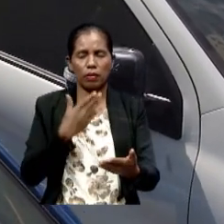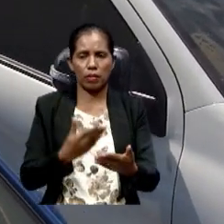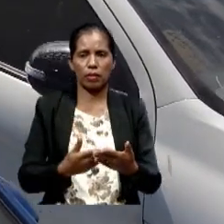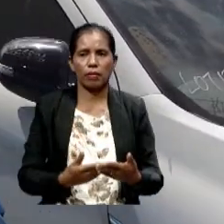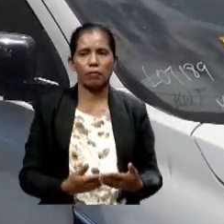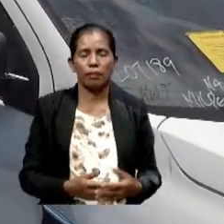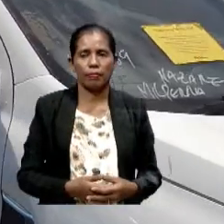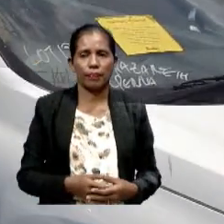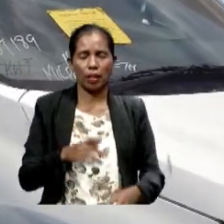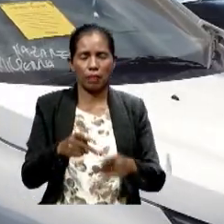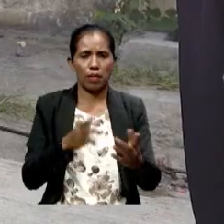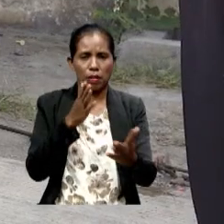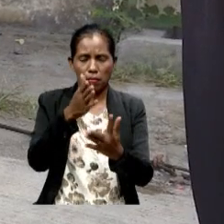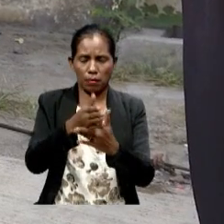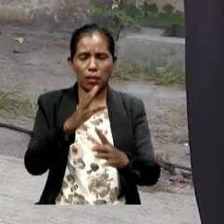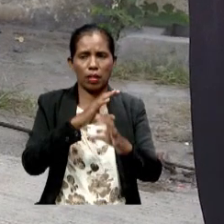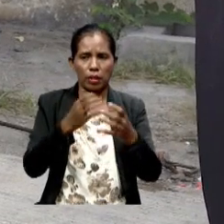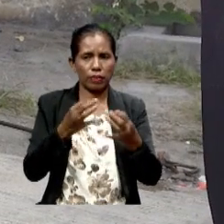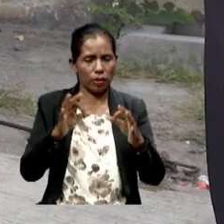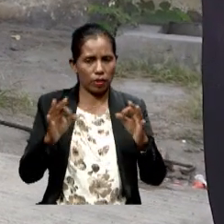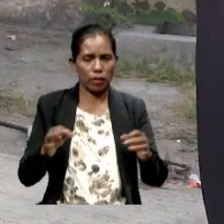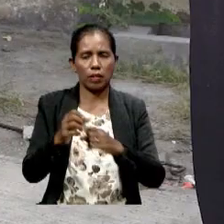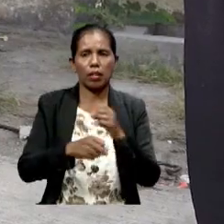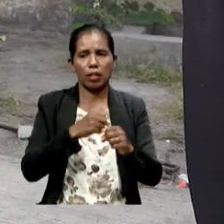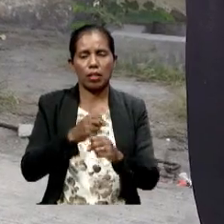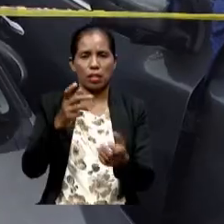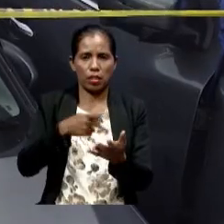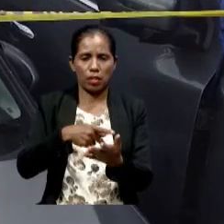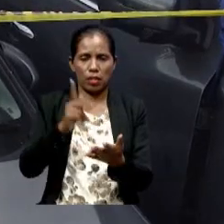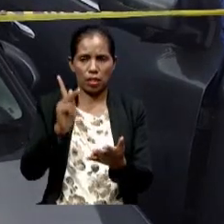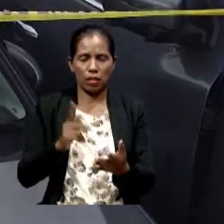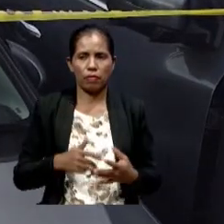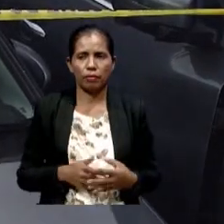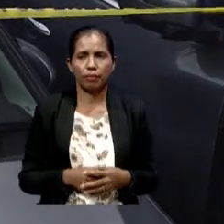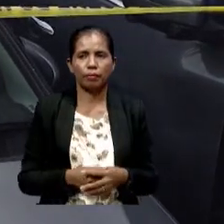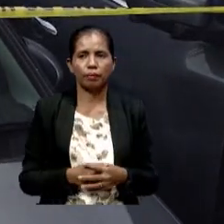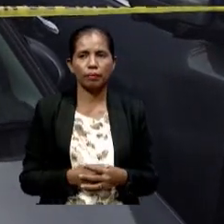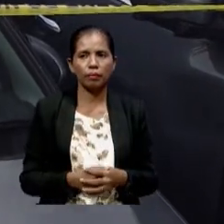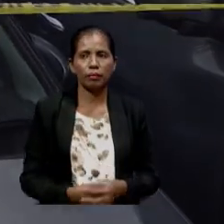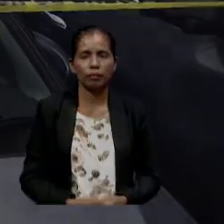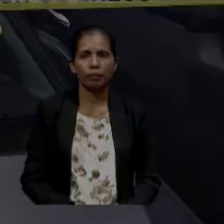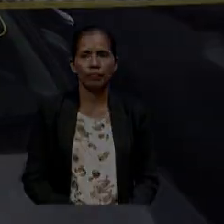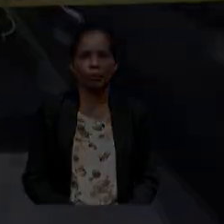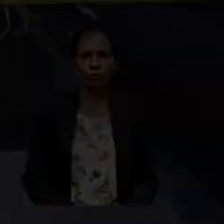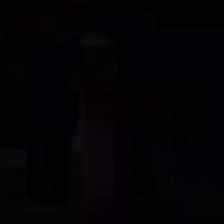wa hira em hata ma kereta li onatinan se aplika multa. João Carlos Zaim dos Santos, GMN.